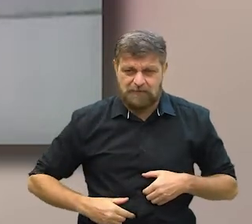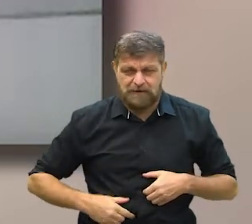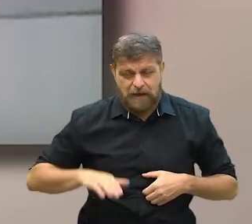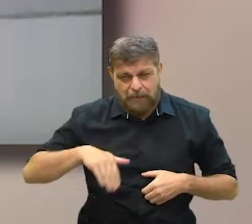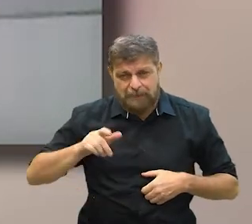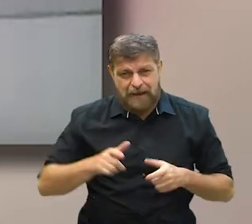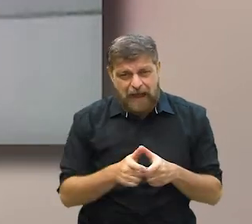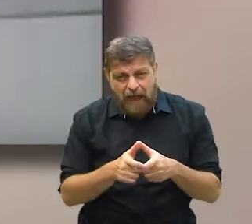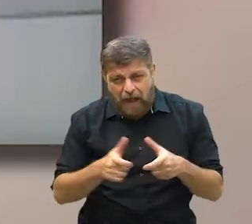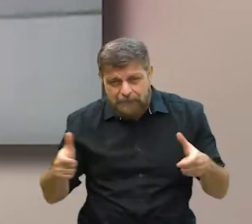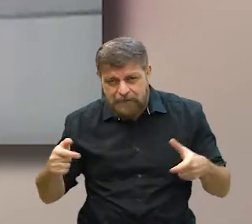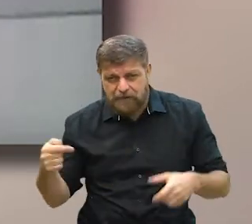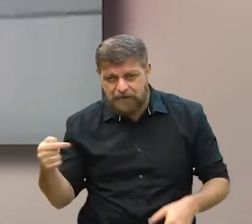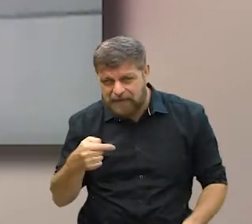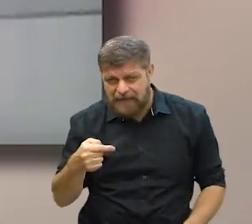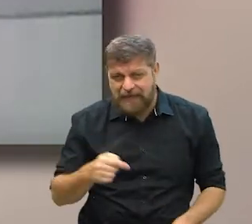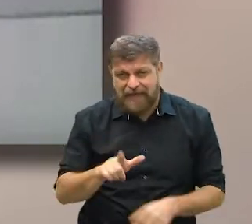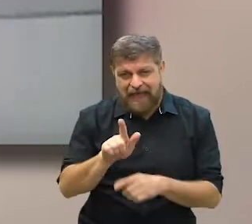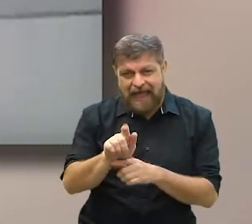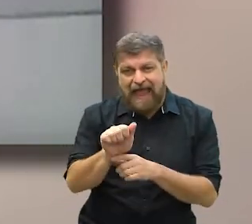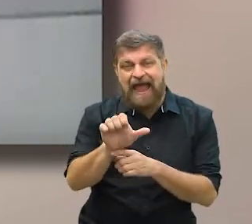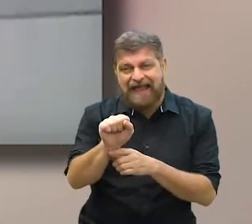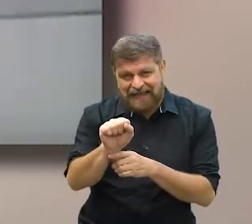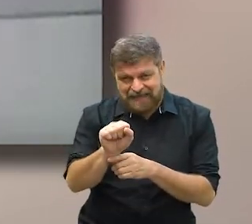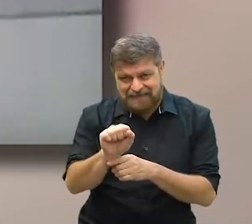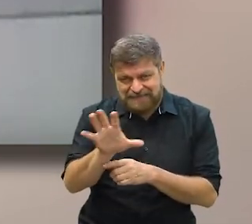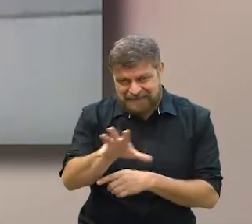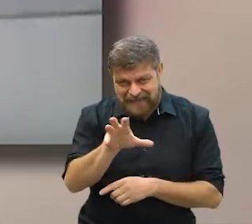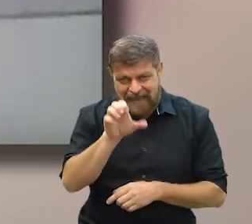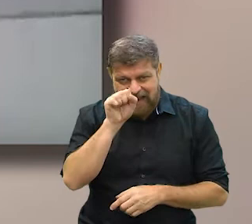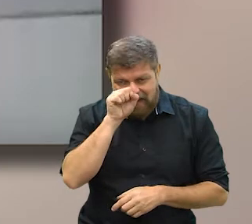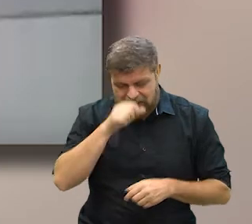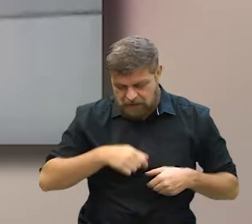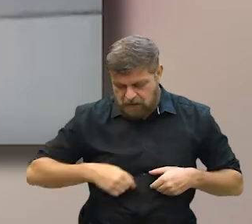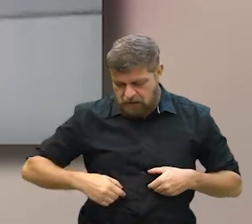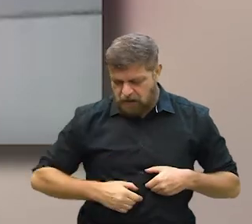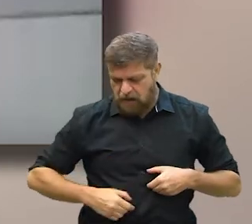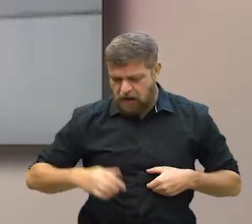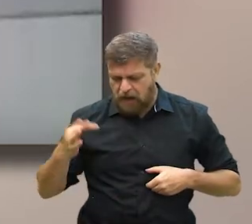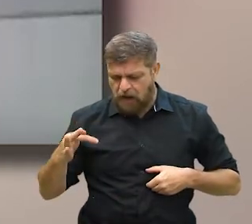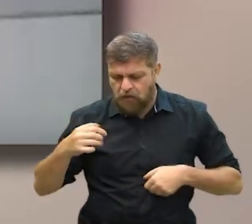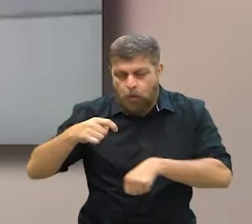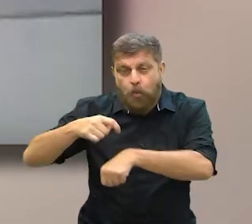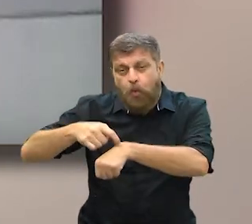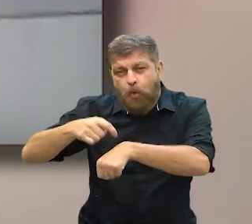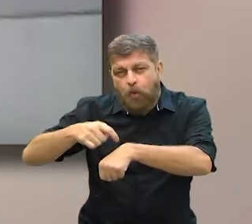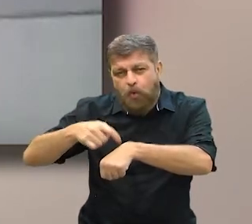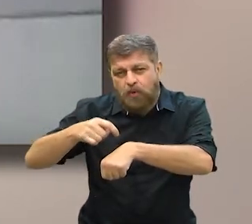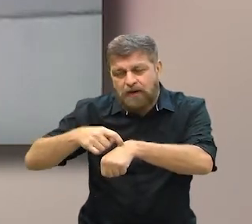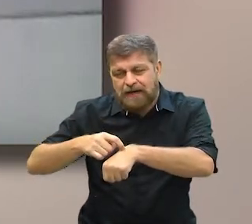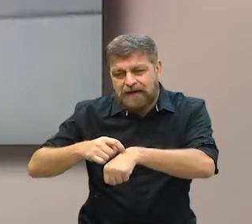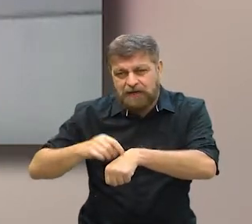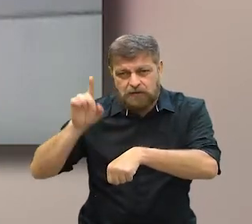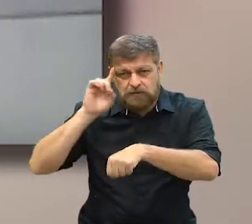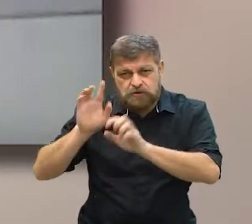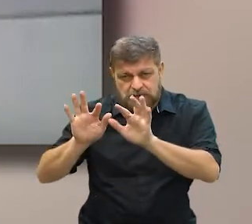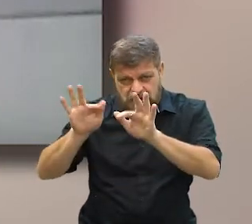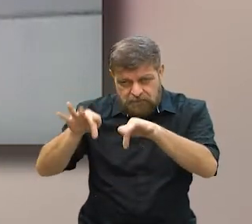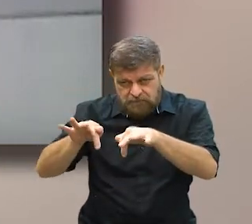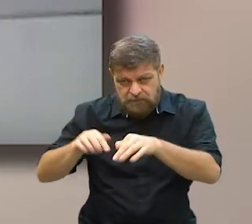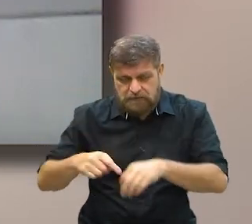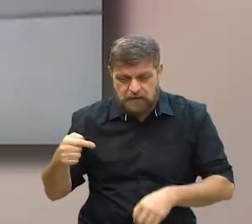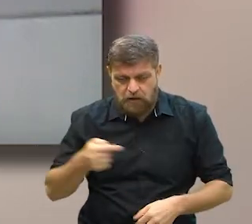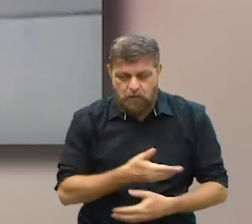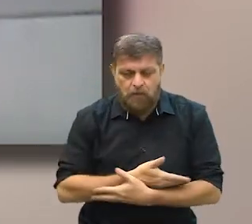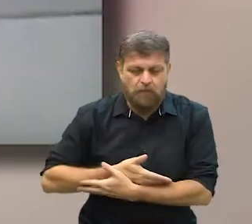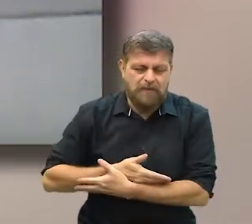muito mais frequente o bebê estar incomodado com gases do que cólica. A cólica é um negócio com horário, né? No final do dia, quando o bebê